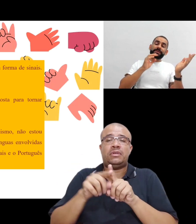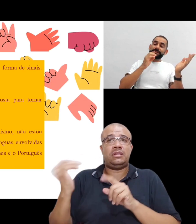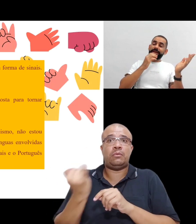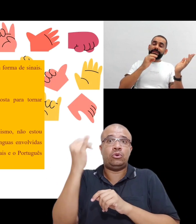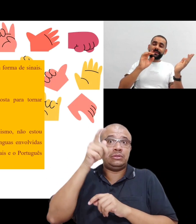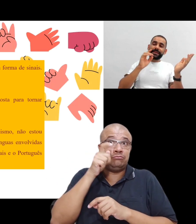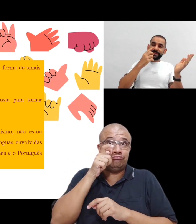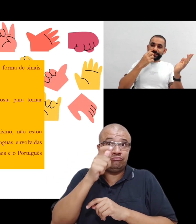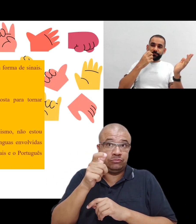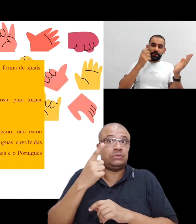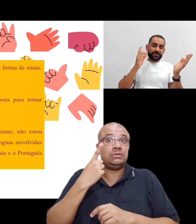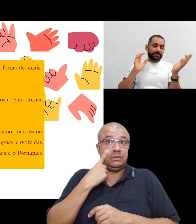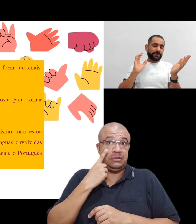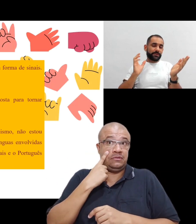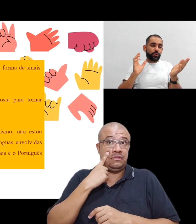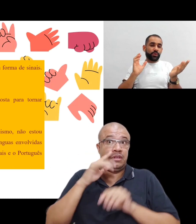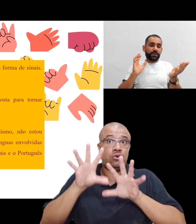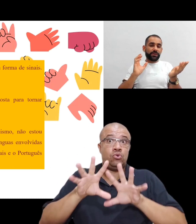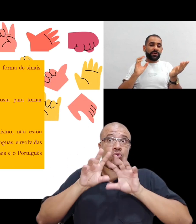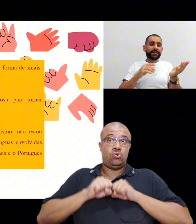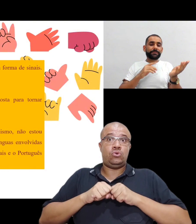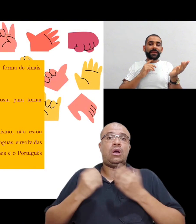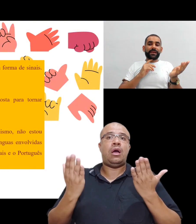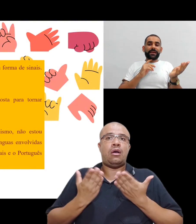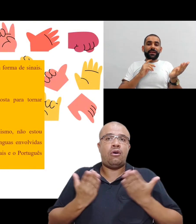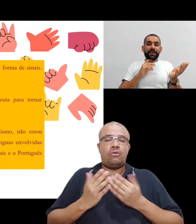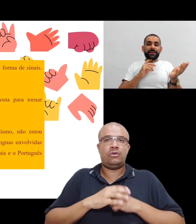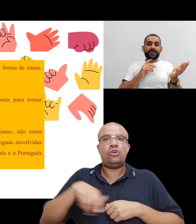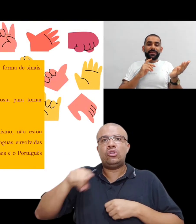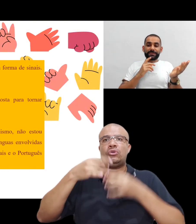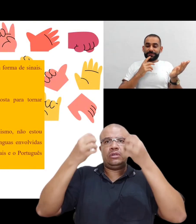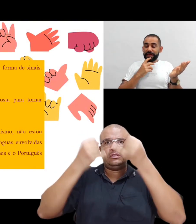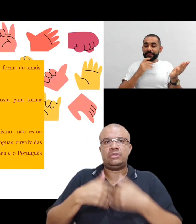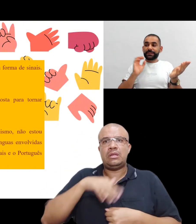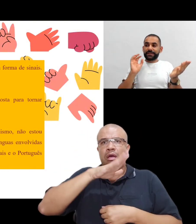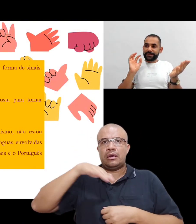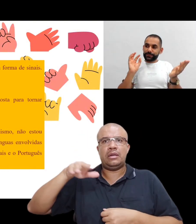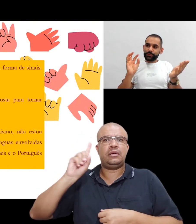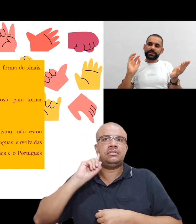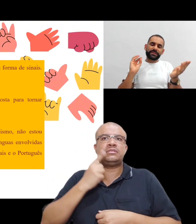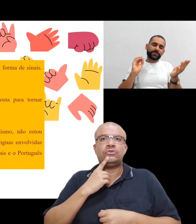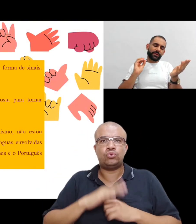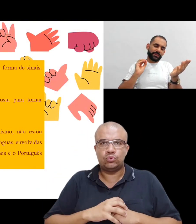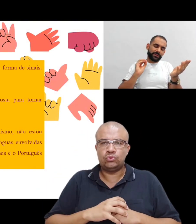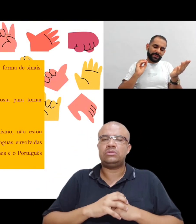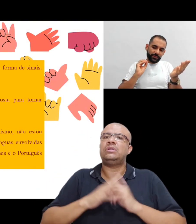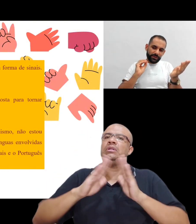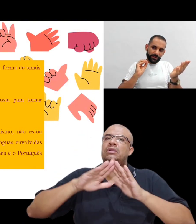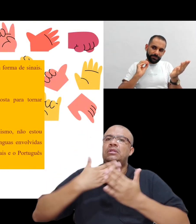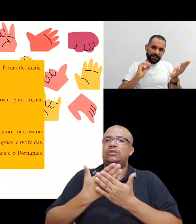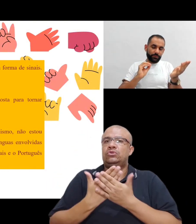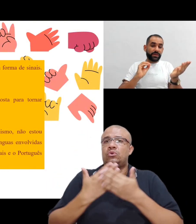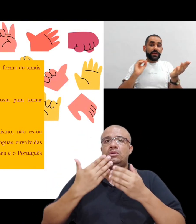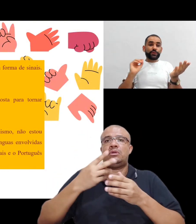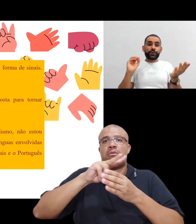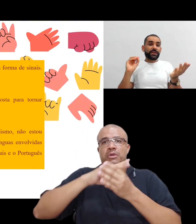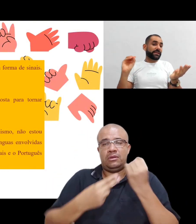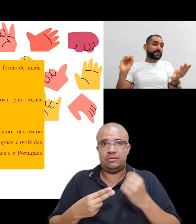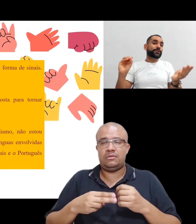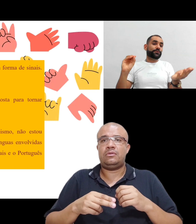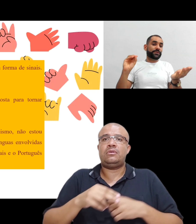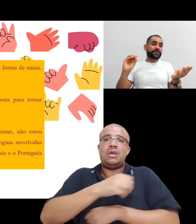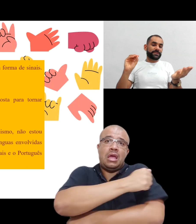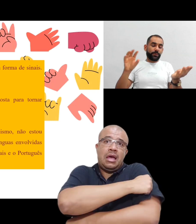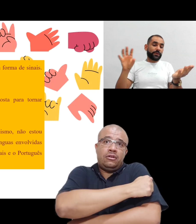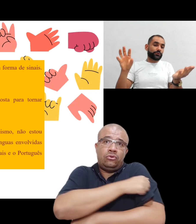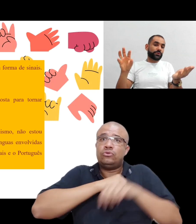É importante, é até interessante uma coisa que me ocorreu agora, que a gente fala de criança surda na escola bilíngue. Só que